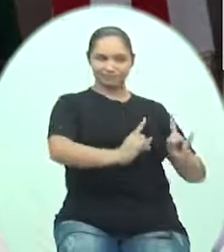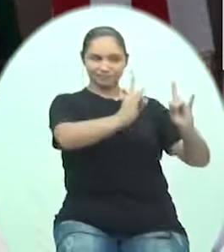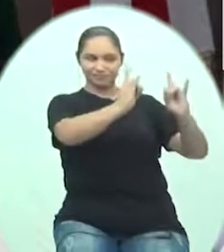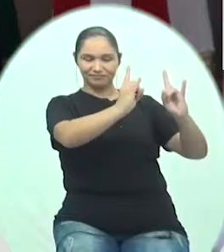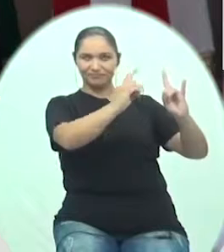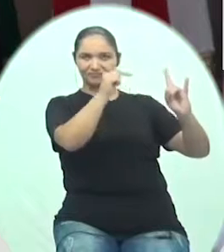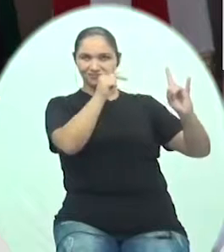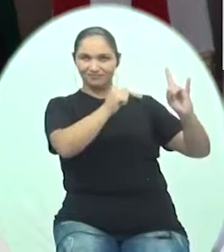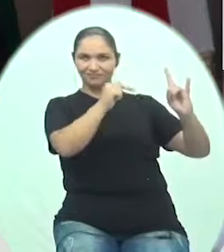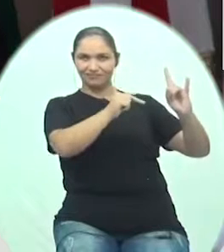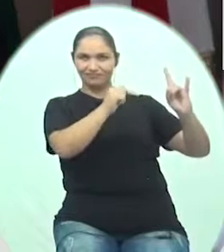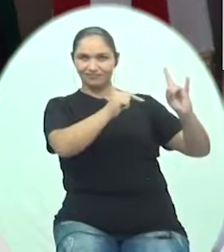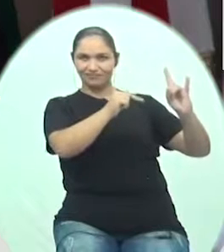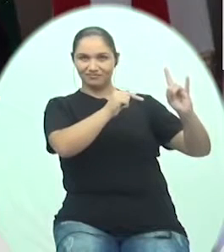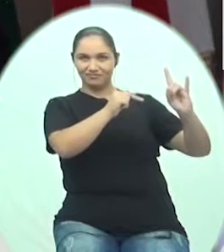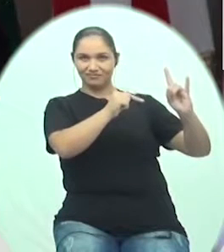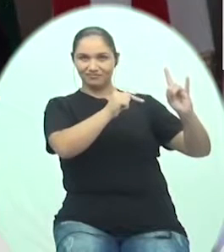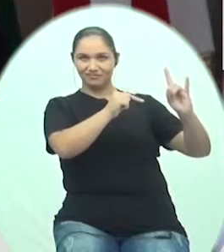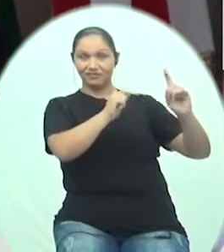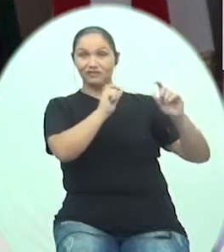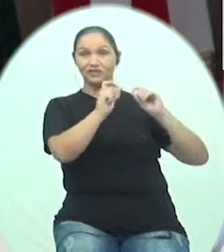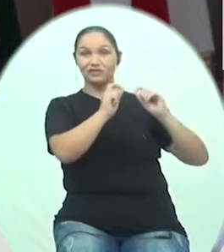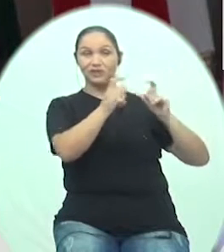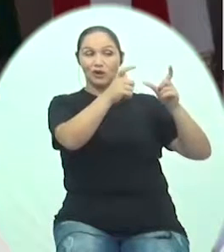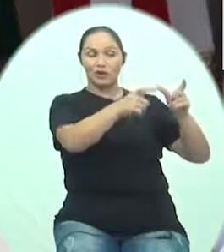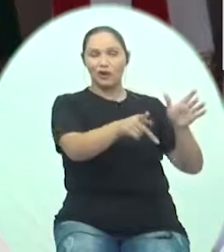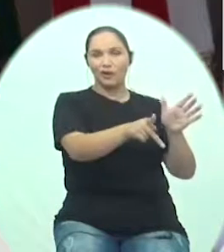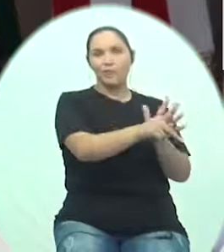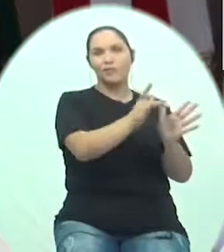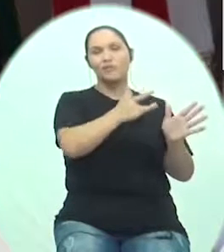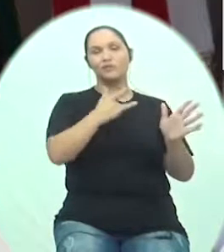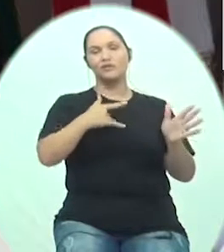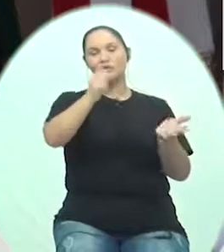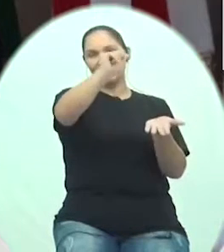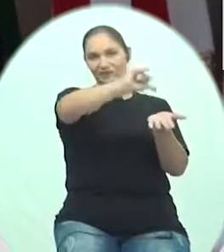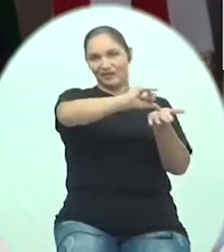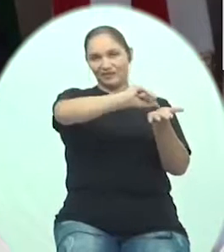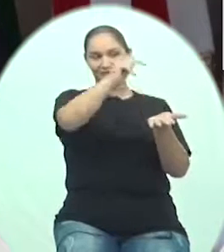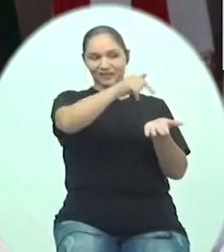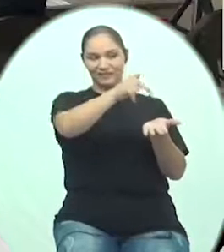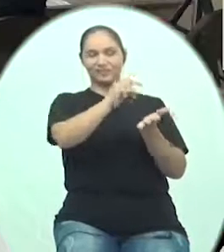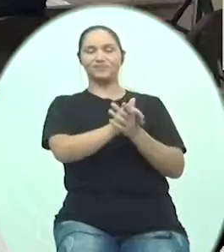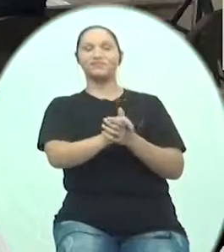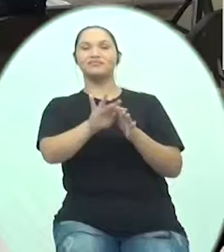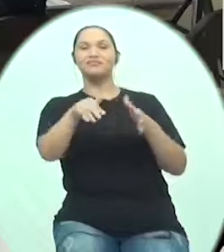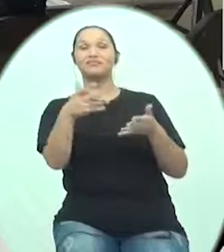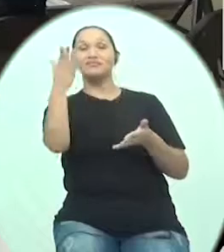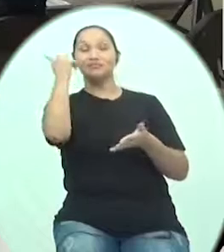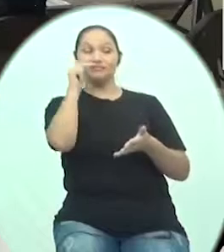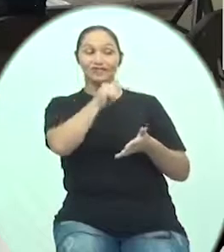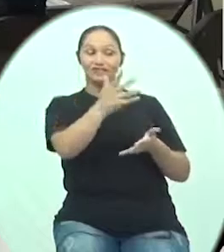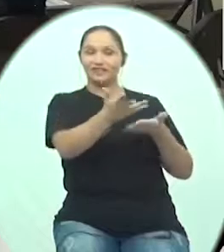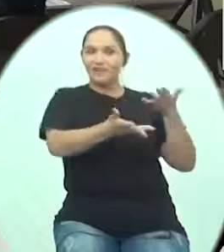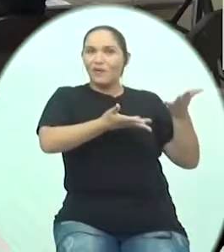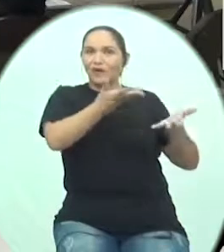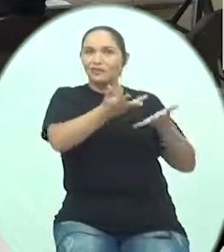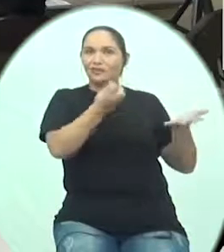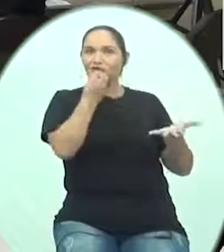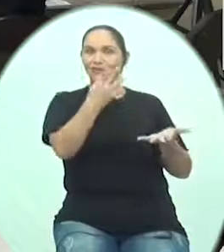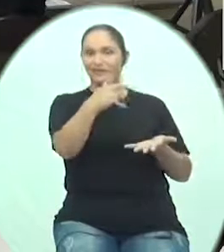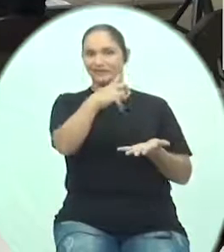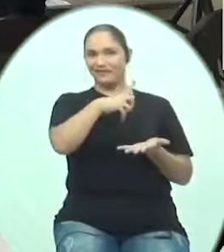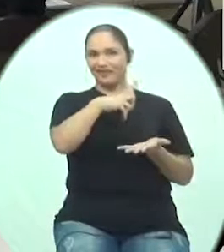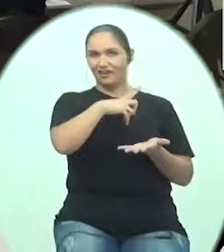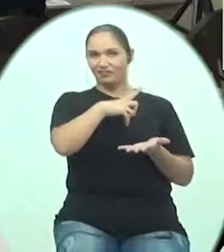Saúde Central e com certeza vai atender com a capacidade